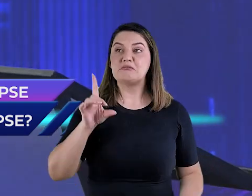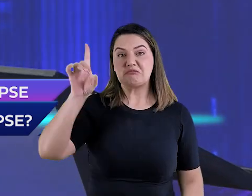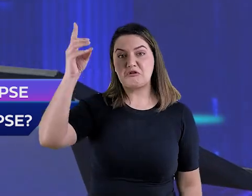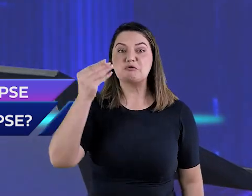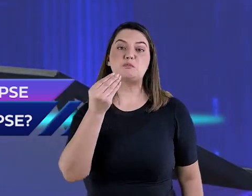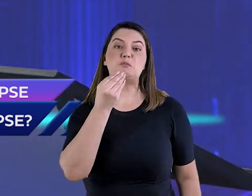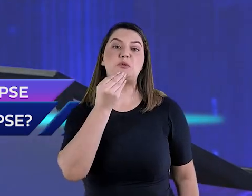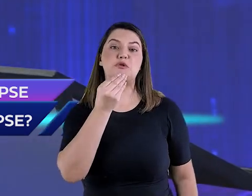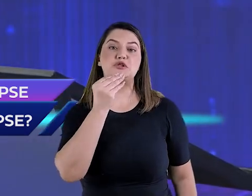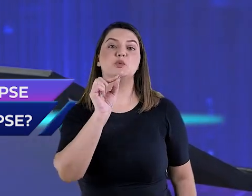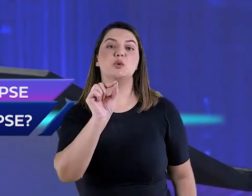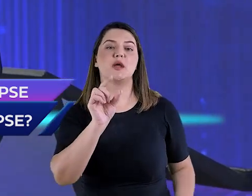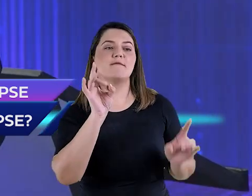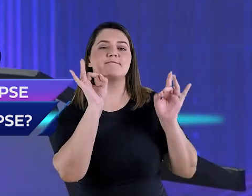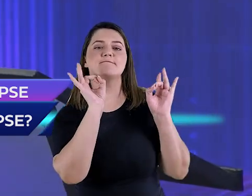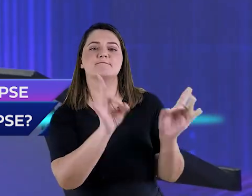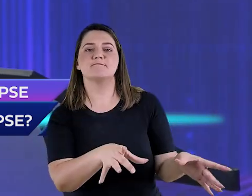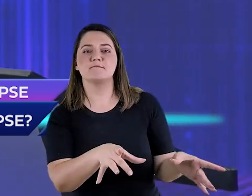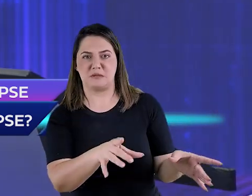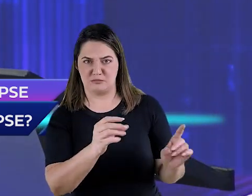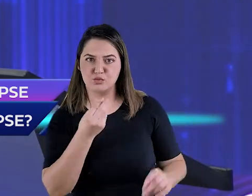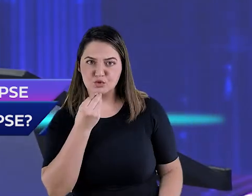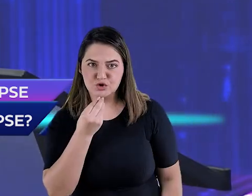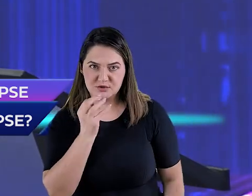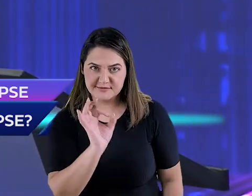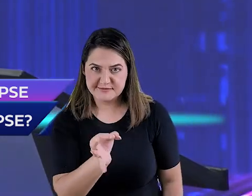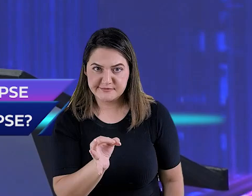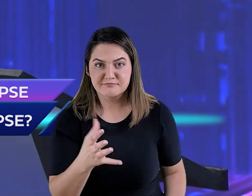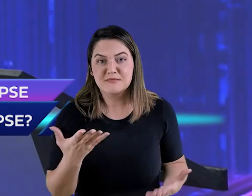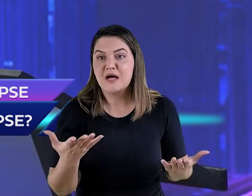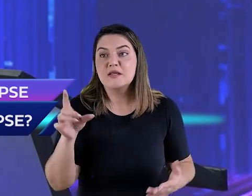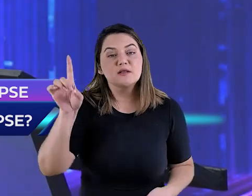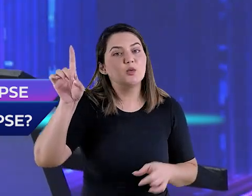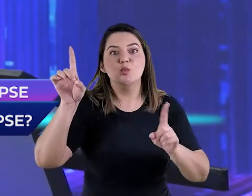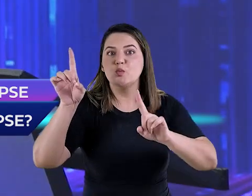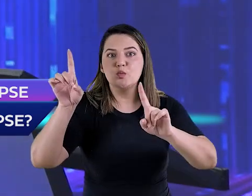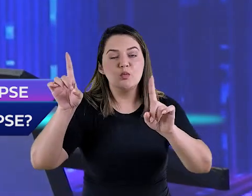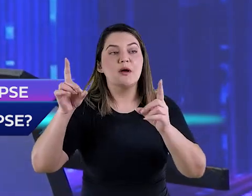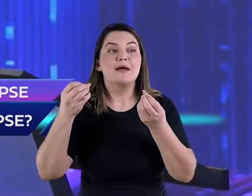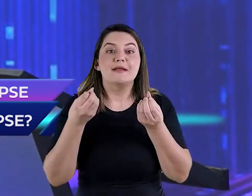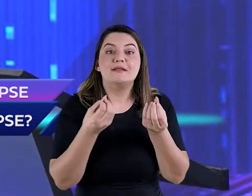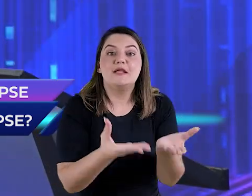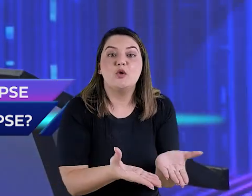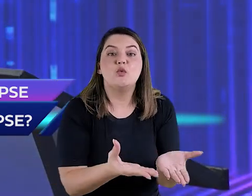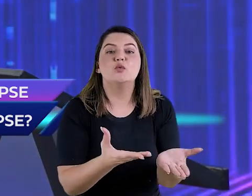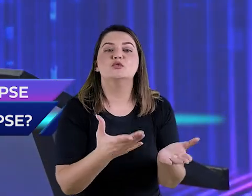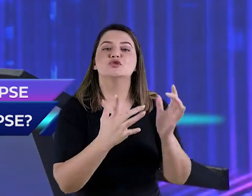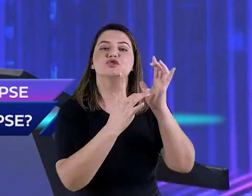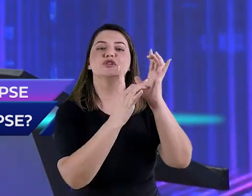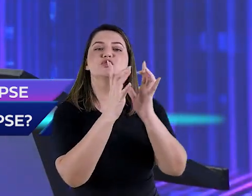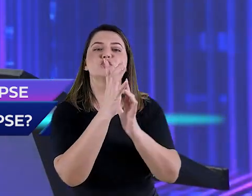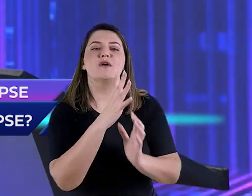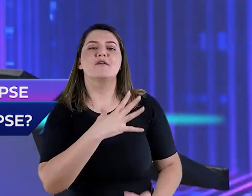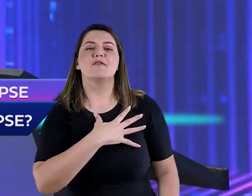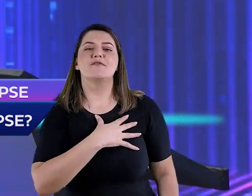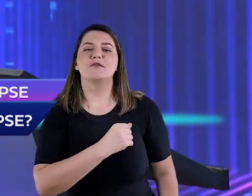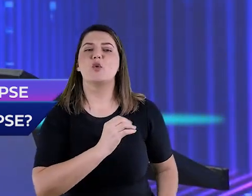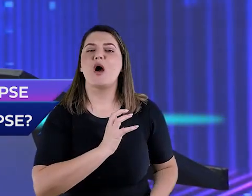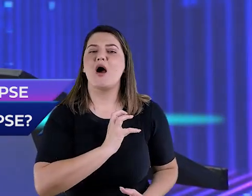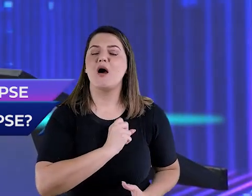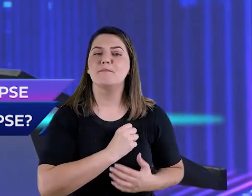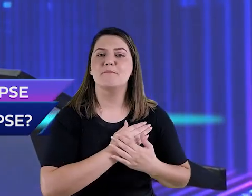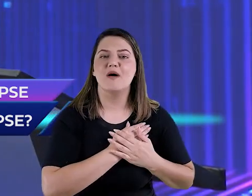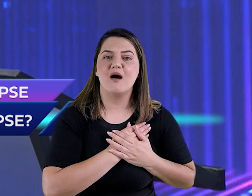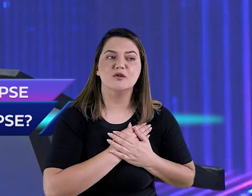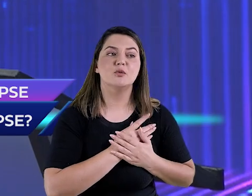Bíblia é que Ele deu seu Filho unigênito para que todo o que nele crê não pereça, mas tenha a